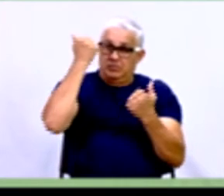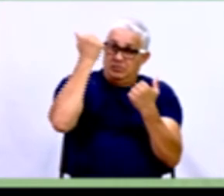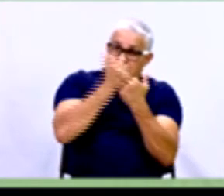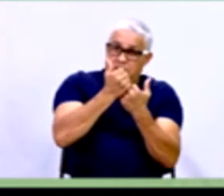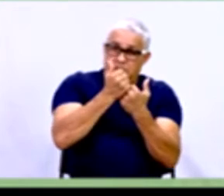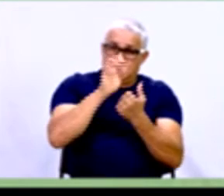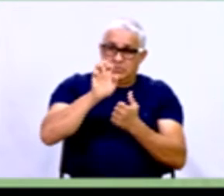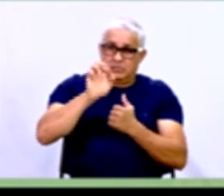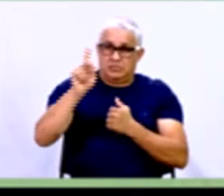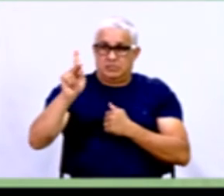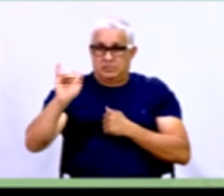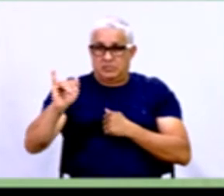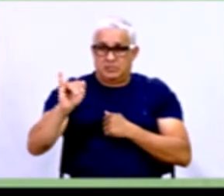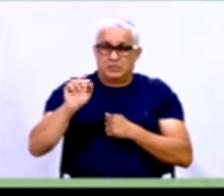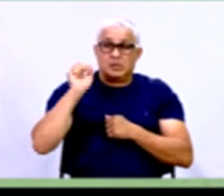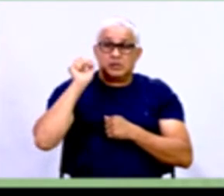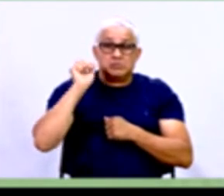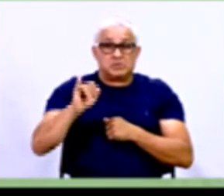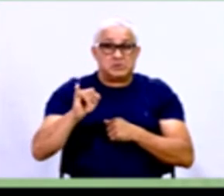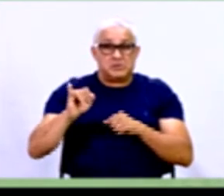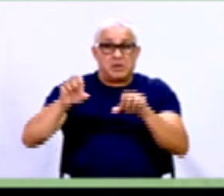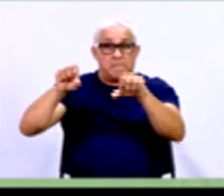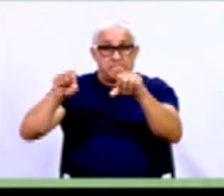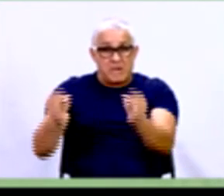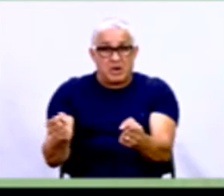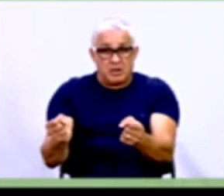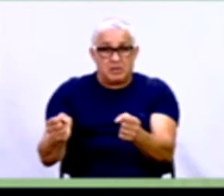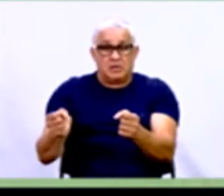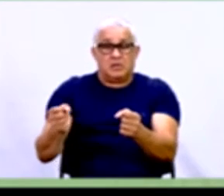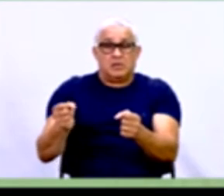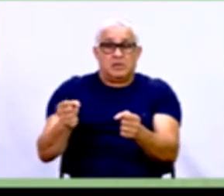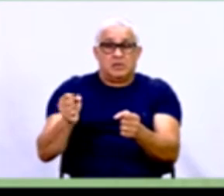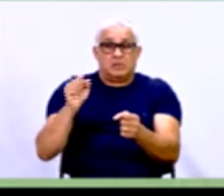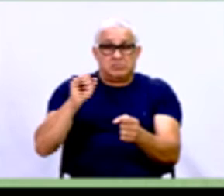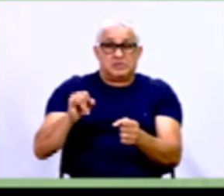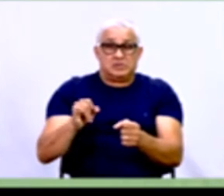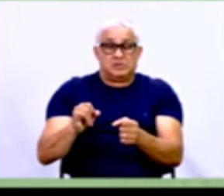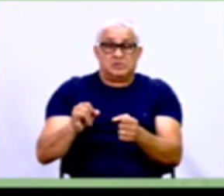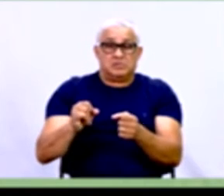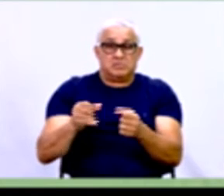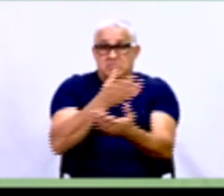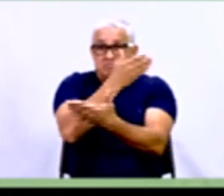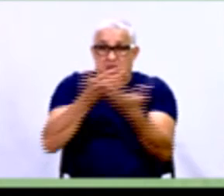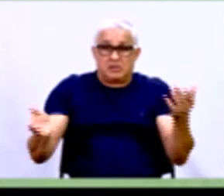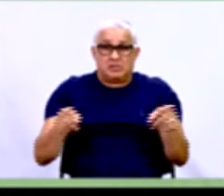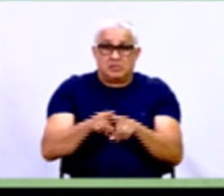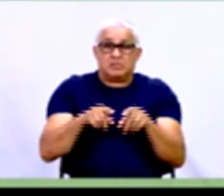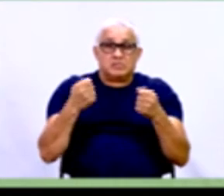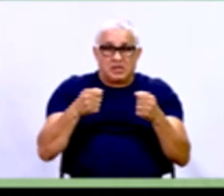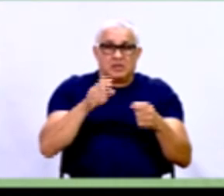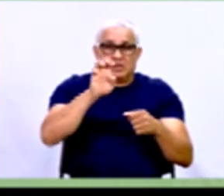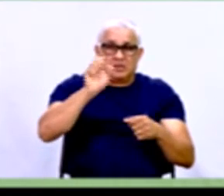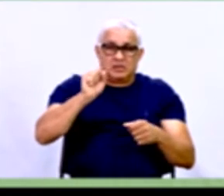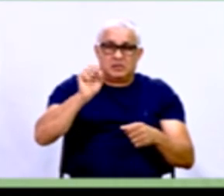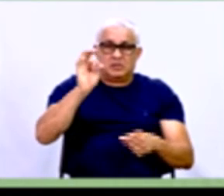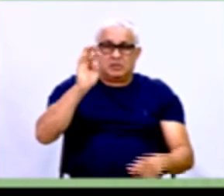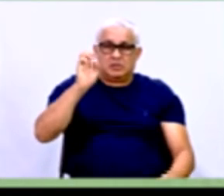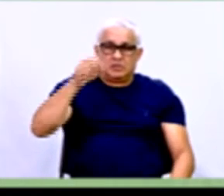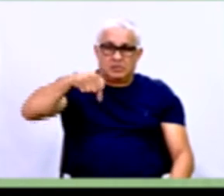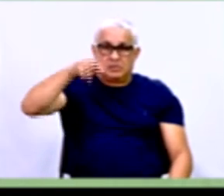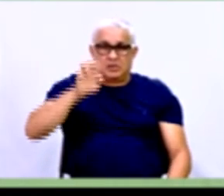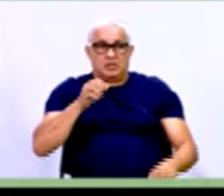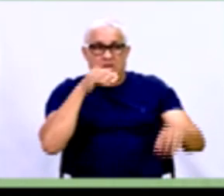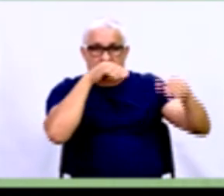EPI quando danificado ou extraviado. Por isso eu falo para vocês a importância de ter sempre um número a mais na empresa de